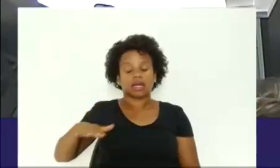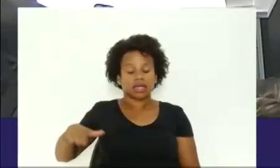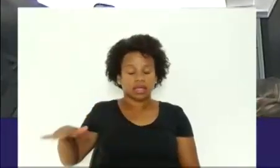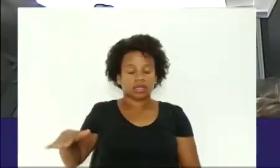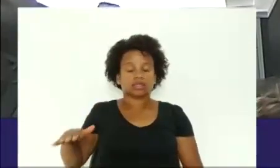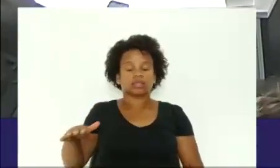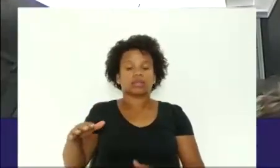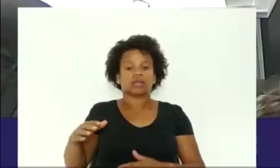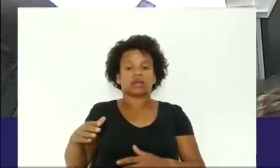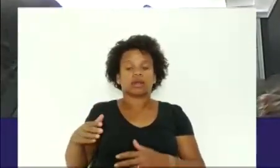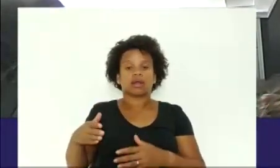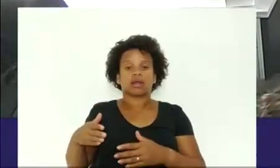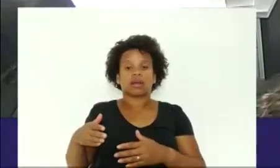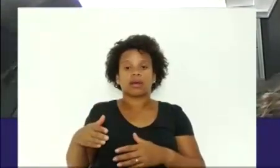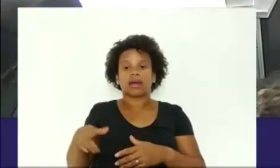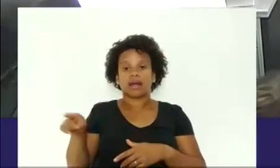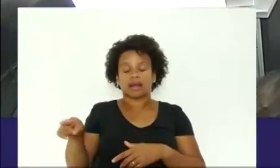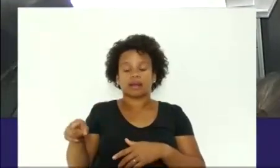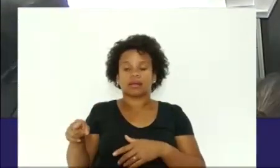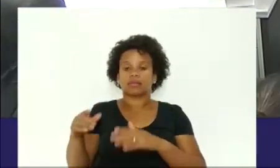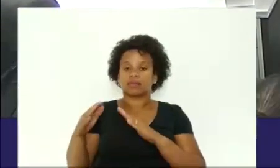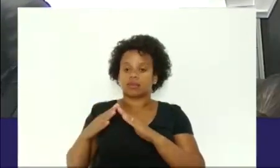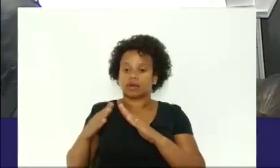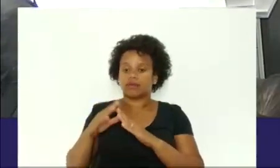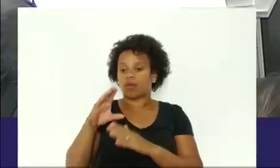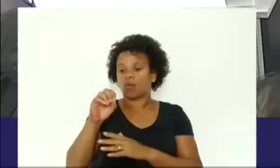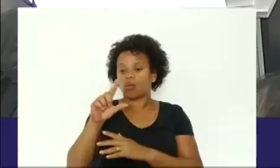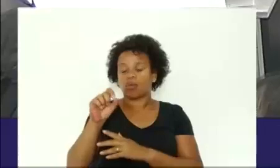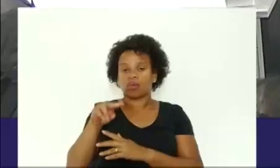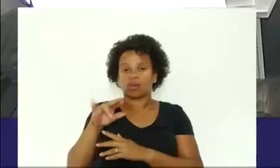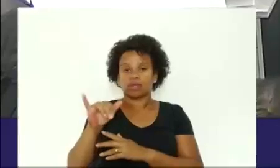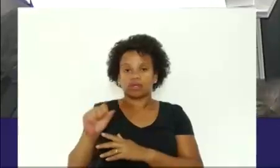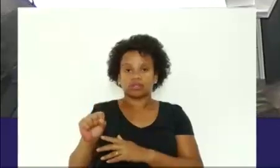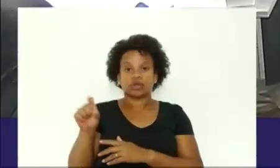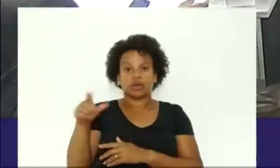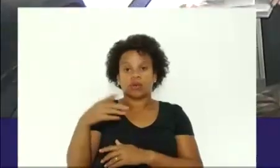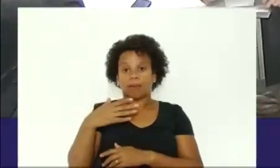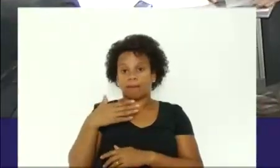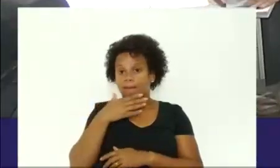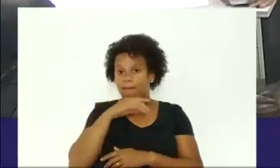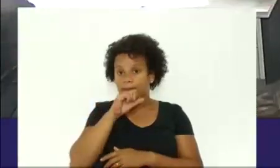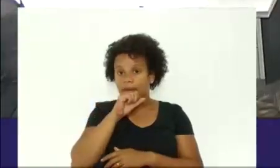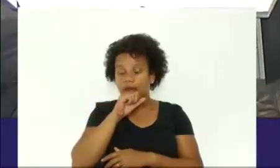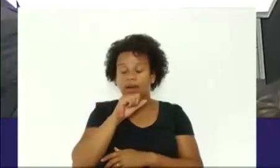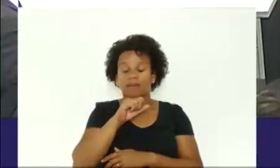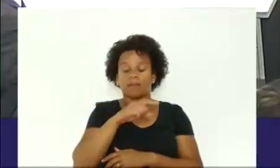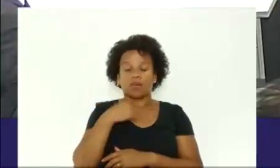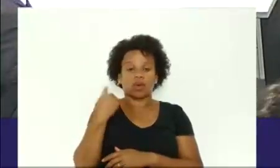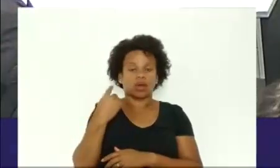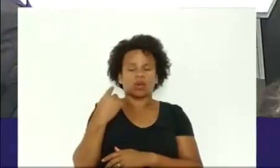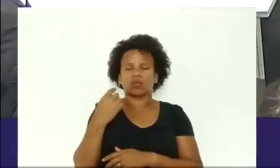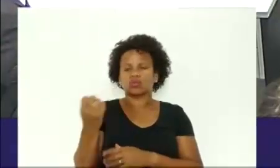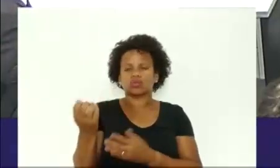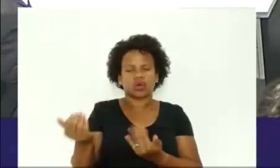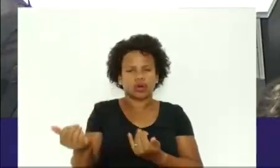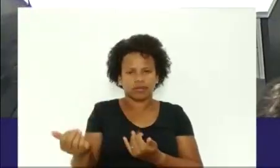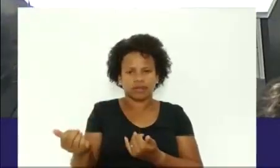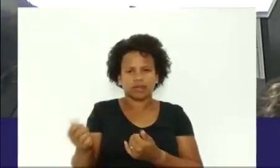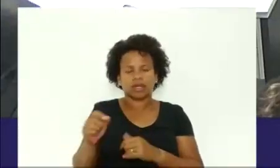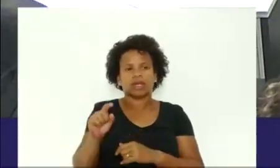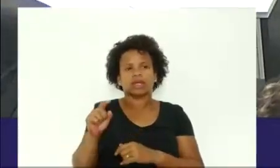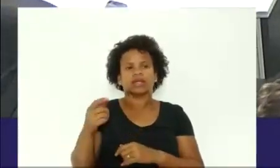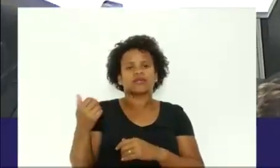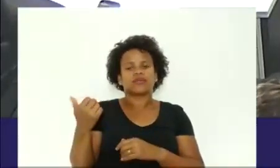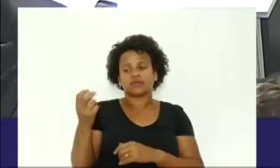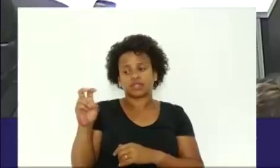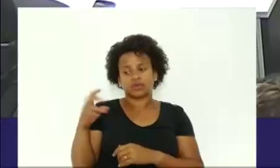novo e deixou 5 filhas. A mais nova tinha 6 meses e a mais velha, 11 anos. Assim, teve que trabalhar